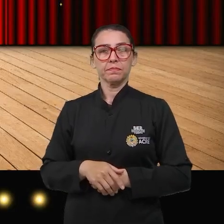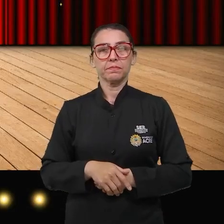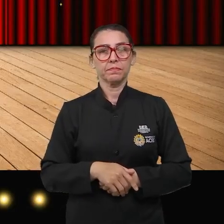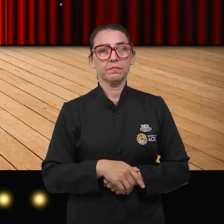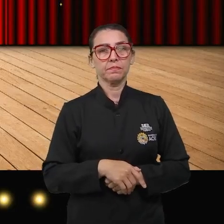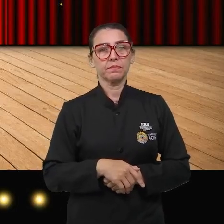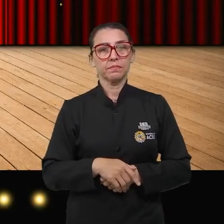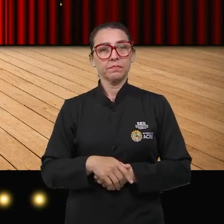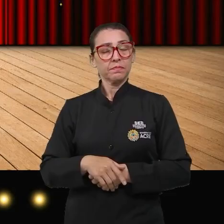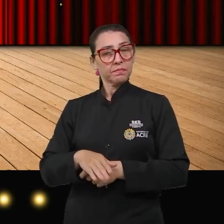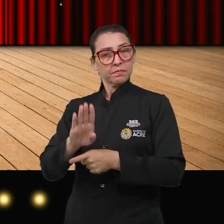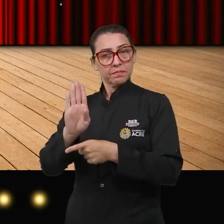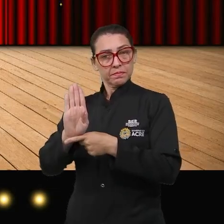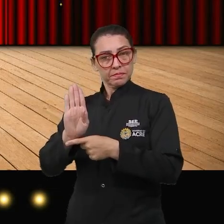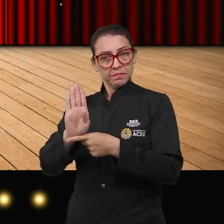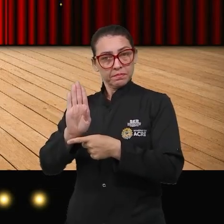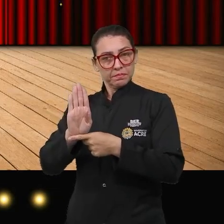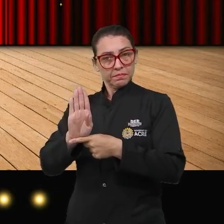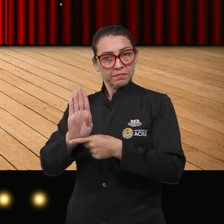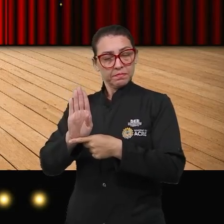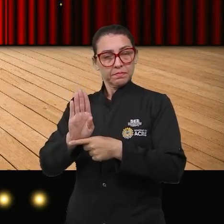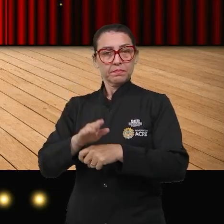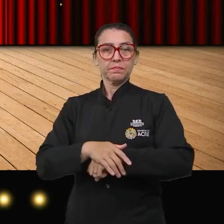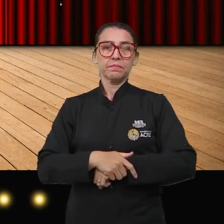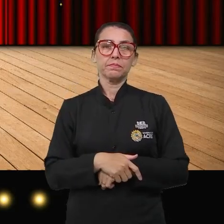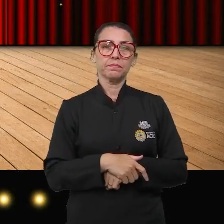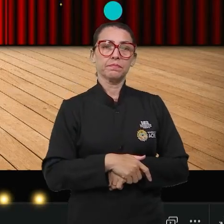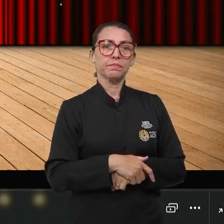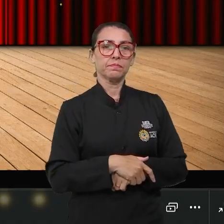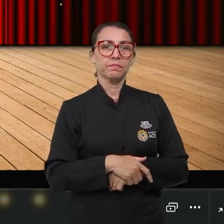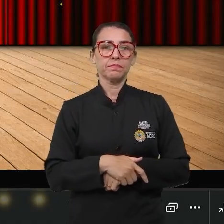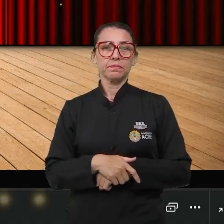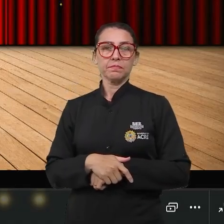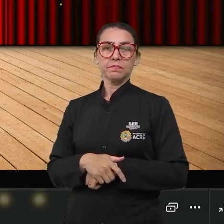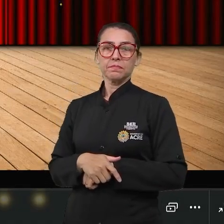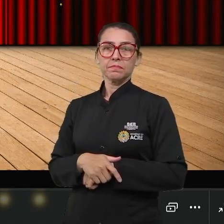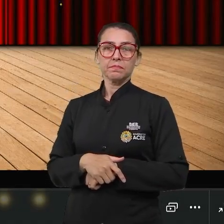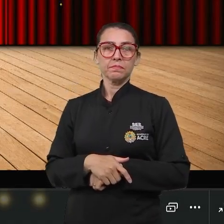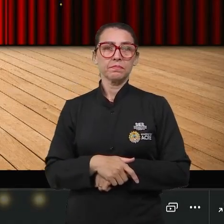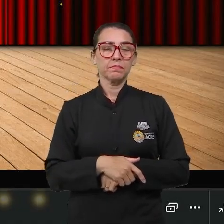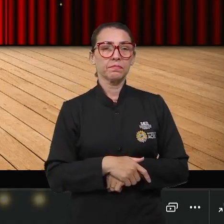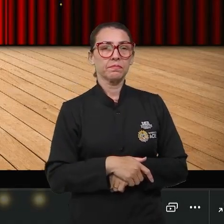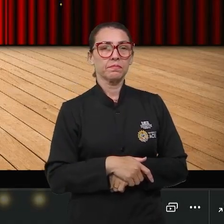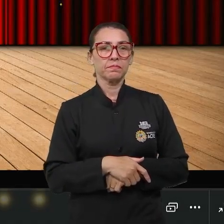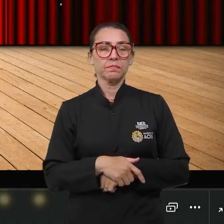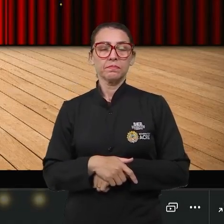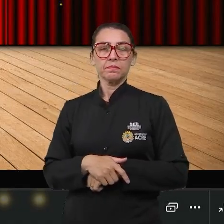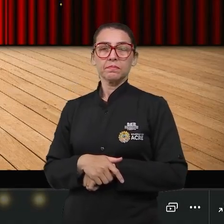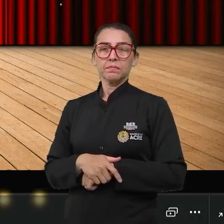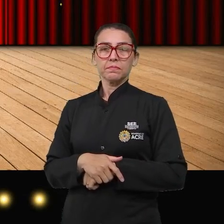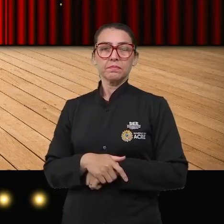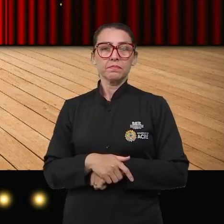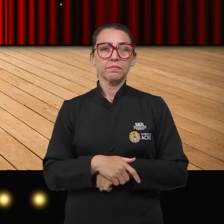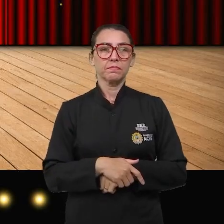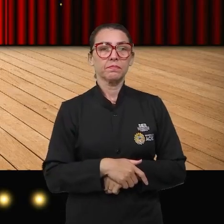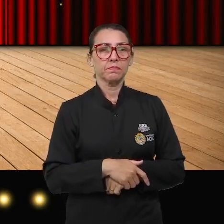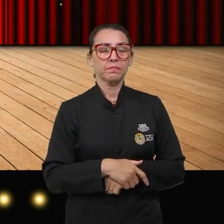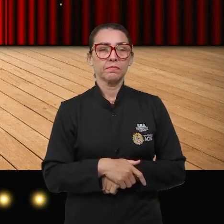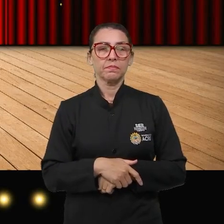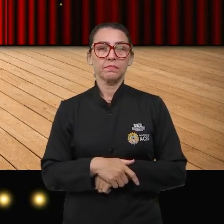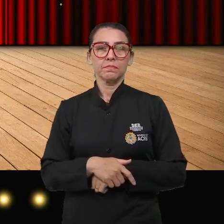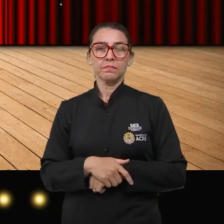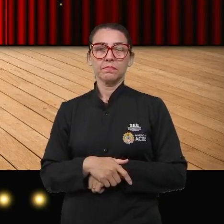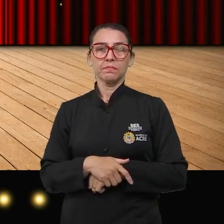alternativa correta aí é a B. E vamos conferir se é essa mesmo, tá?